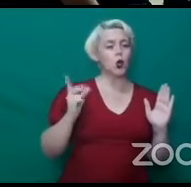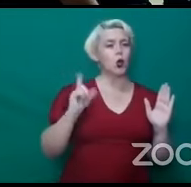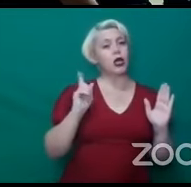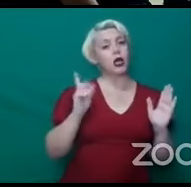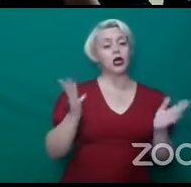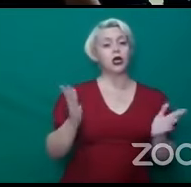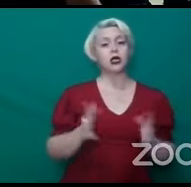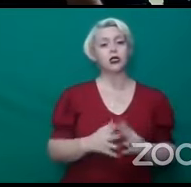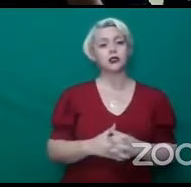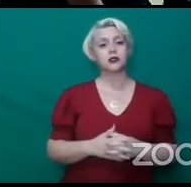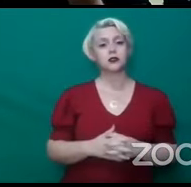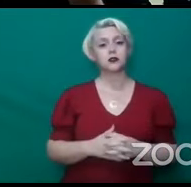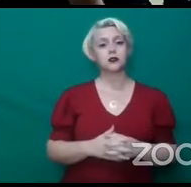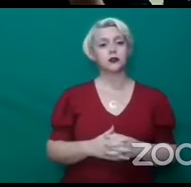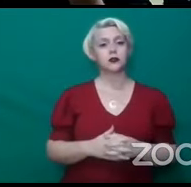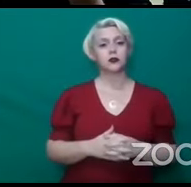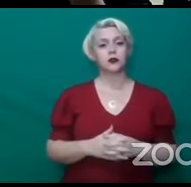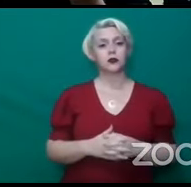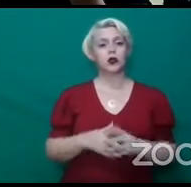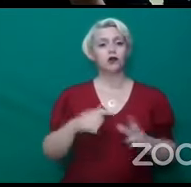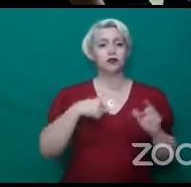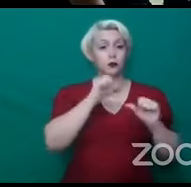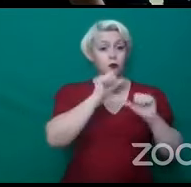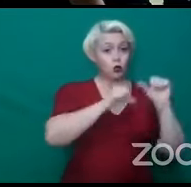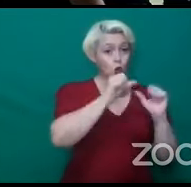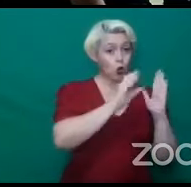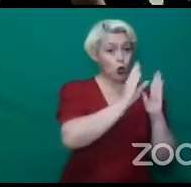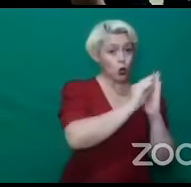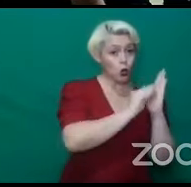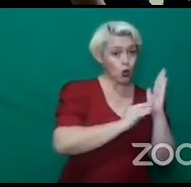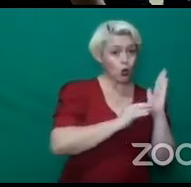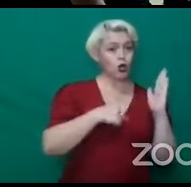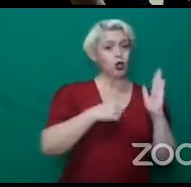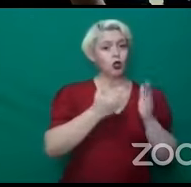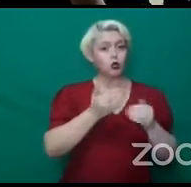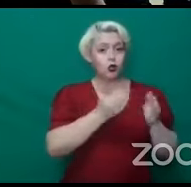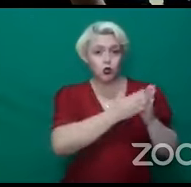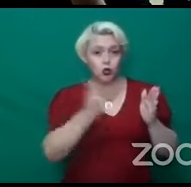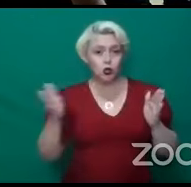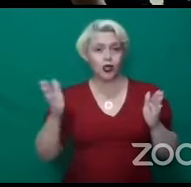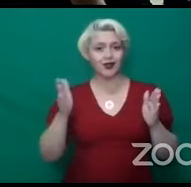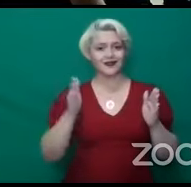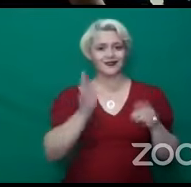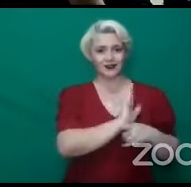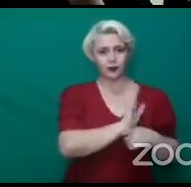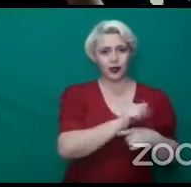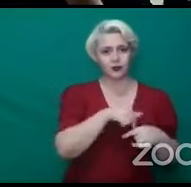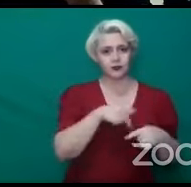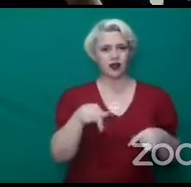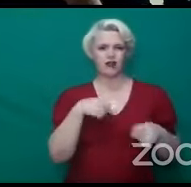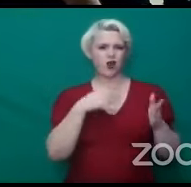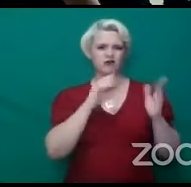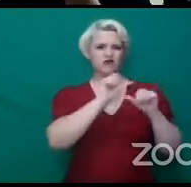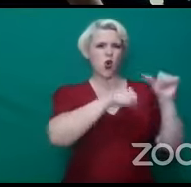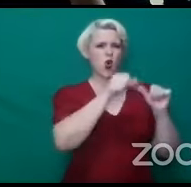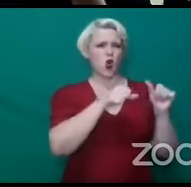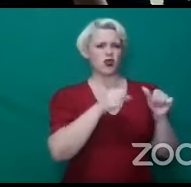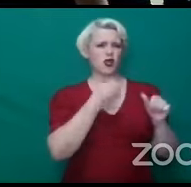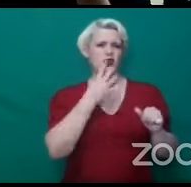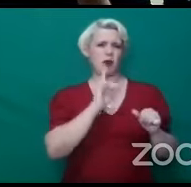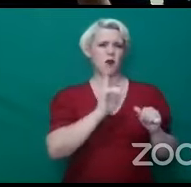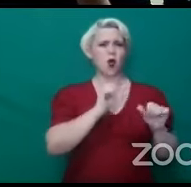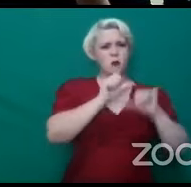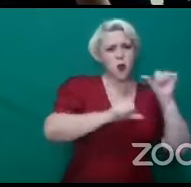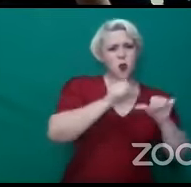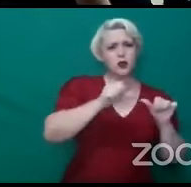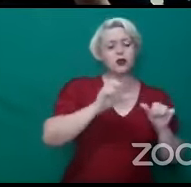né? Mas você mudou alguma coisa no roteiro durante a produção, que você achou que não servia, que não seria tão bom, ou você mudou,